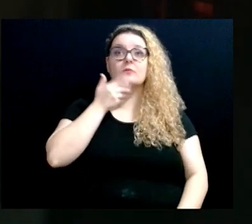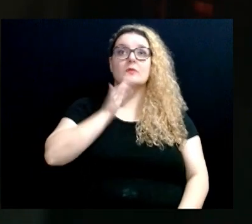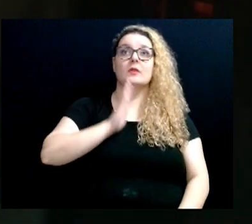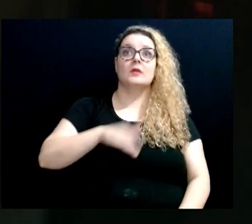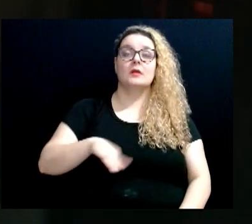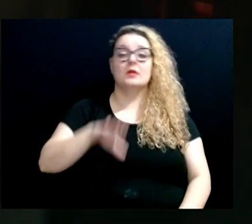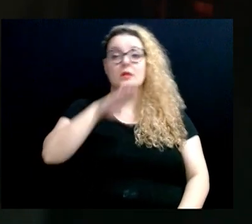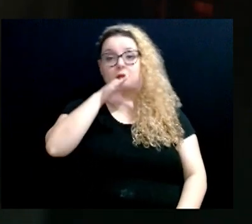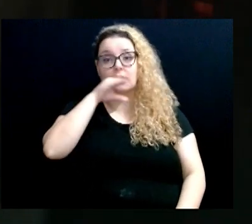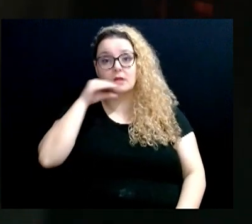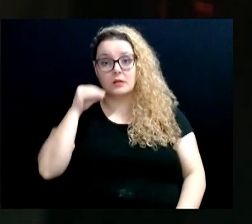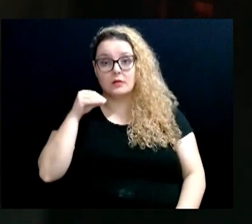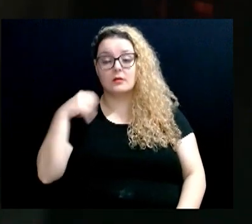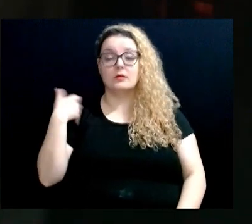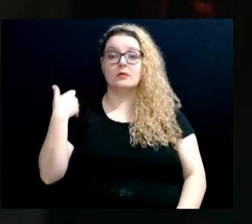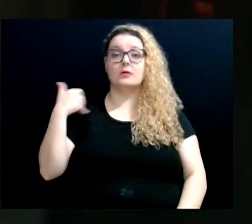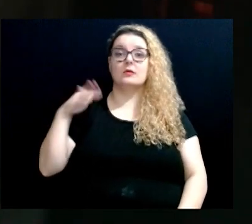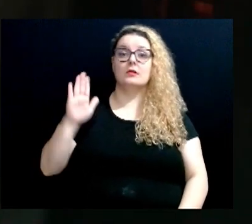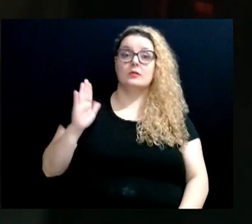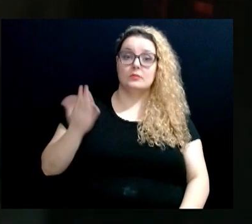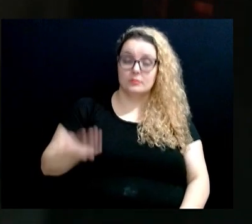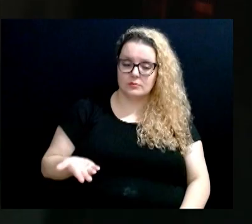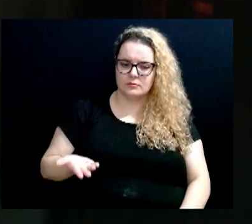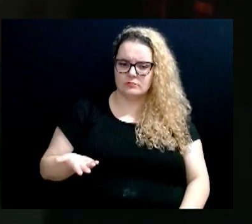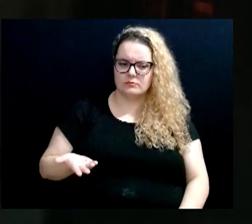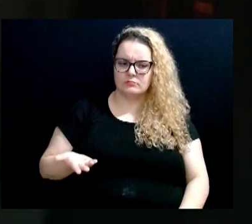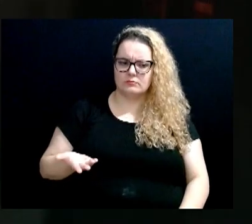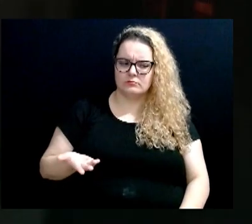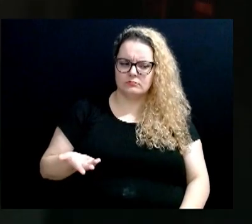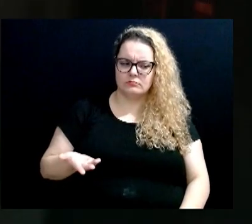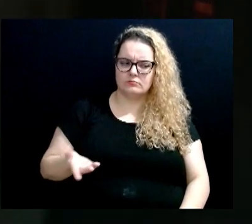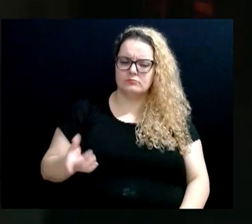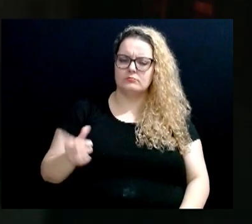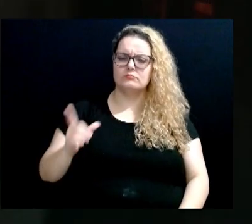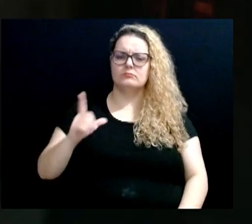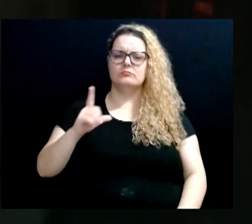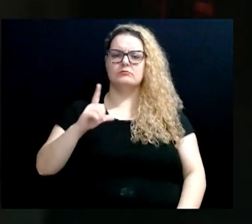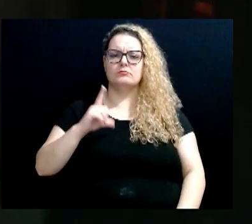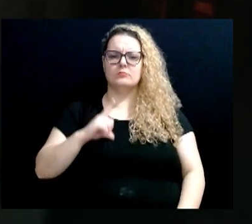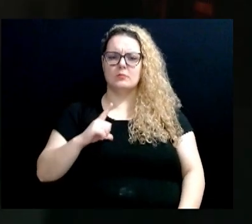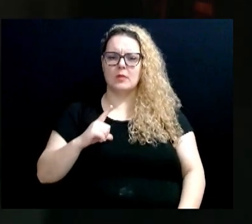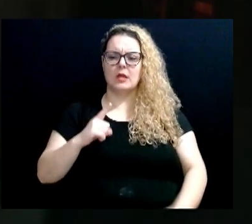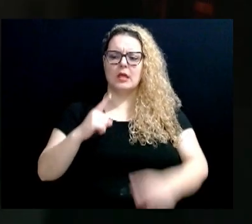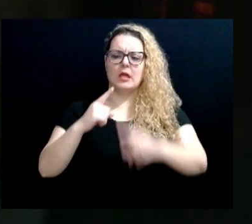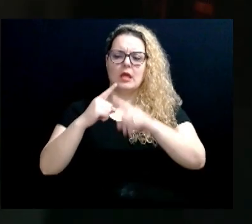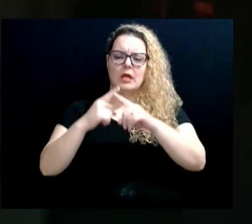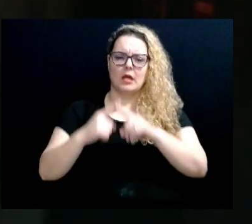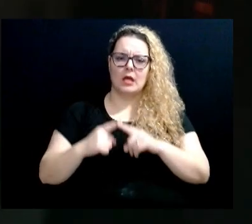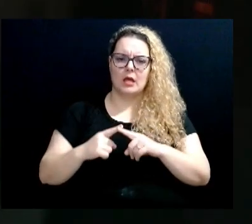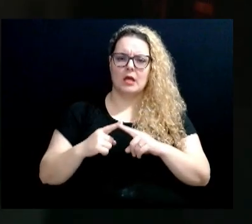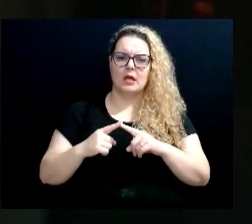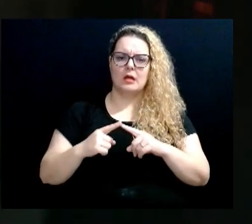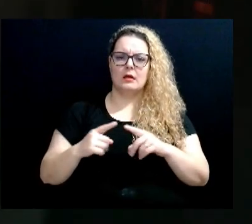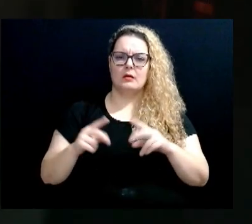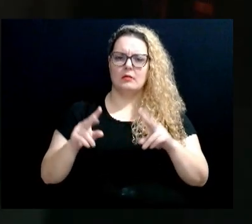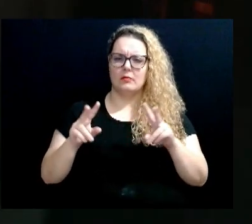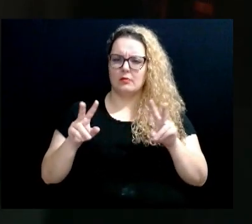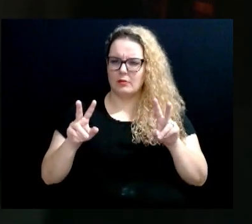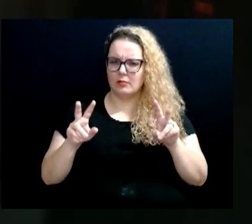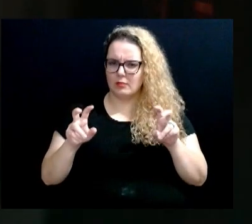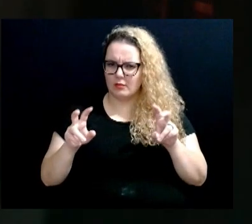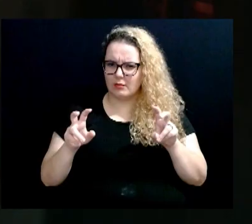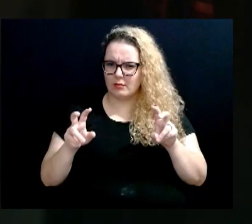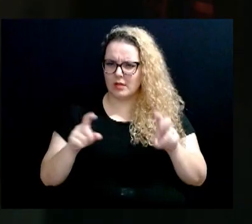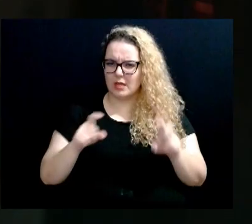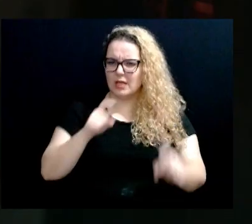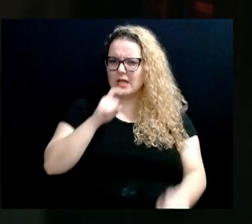e adultos? Será que realmente existe essa competição, essa, entre aspas, inveja